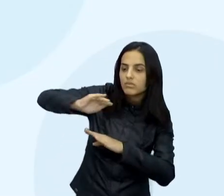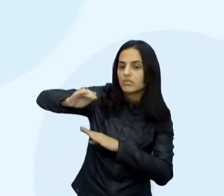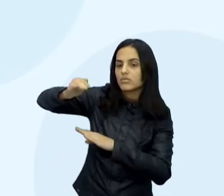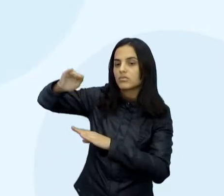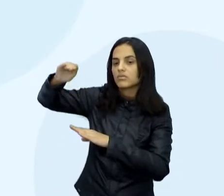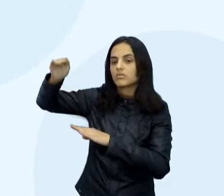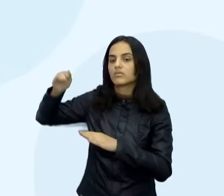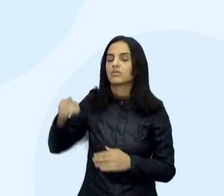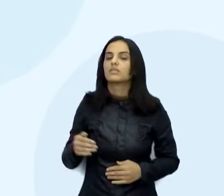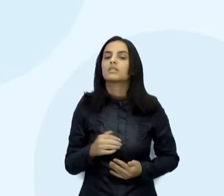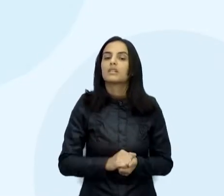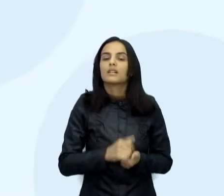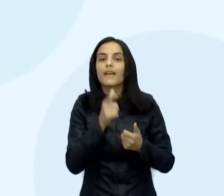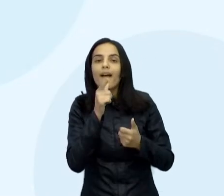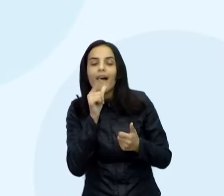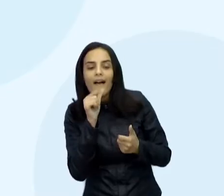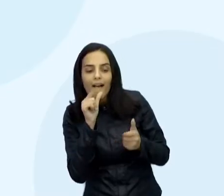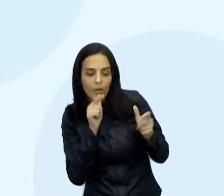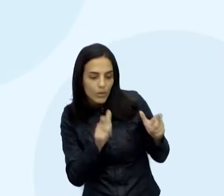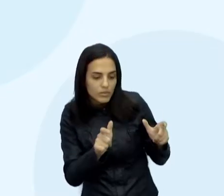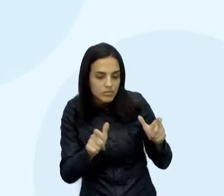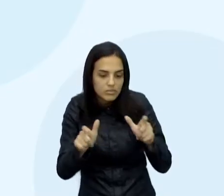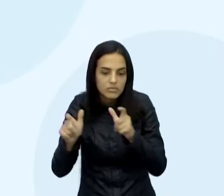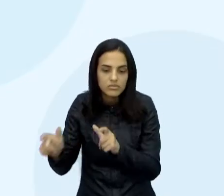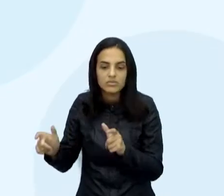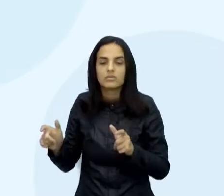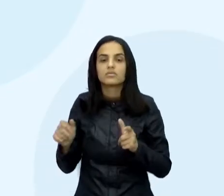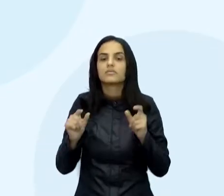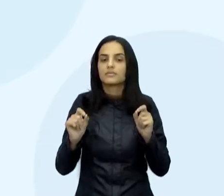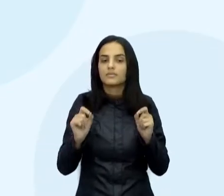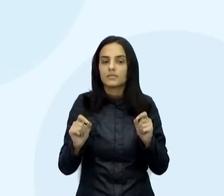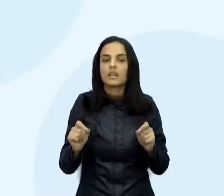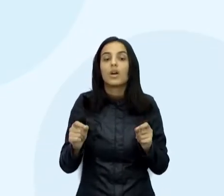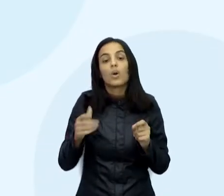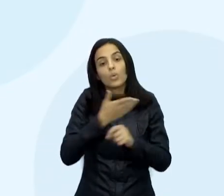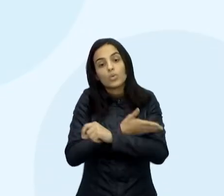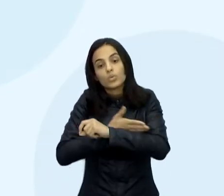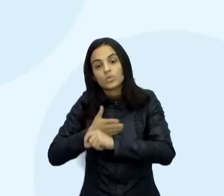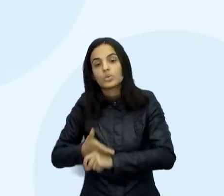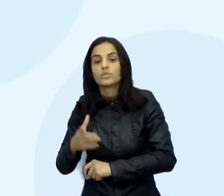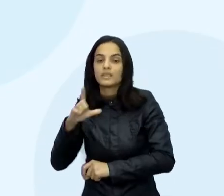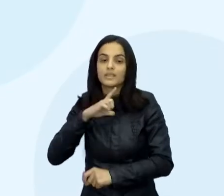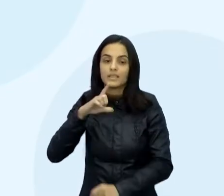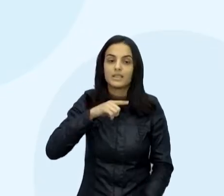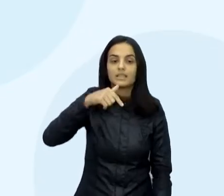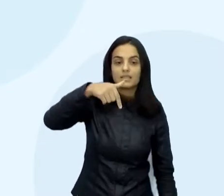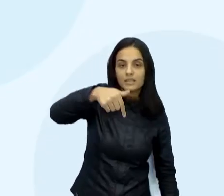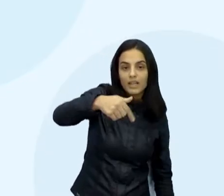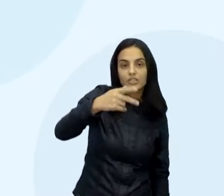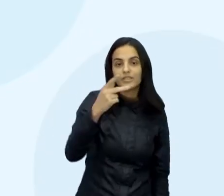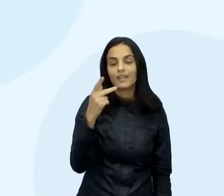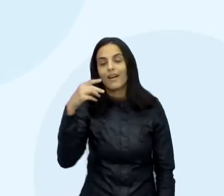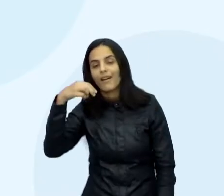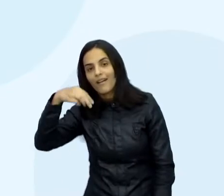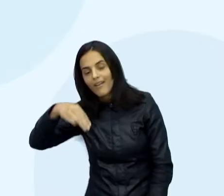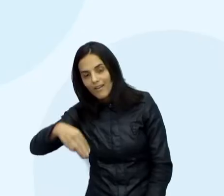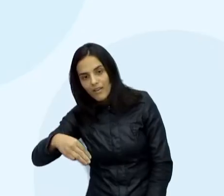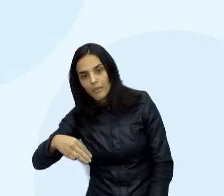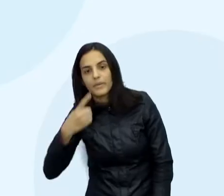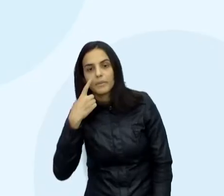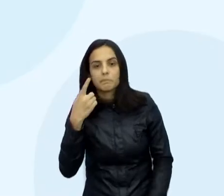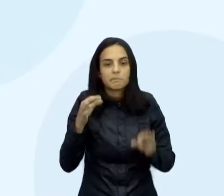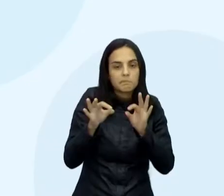menor nas fossas oceânicas. Sob os oceanos, a crosta costuma ter cerca de 7 km de